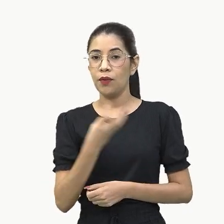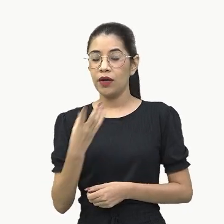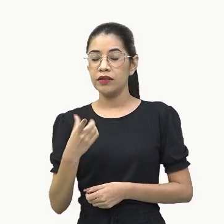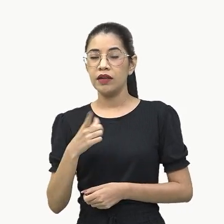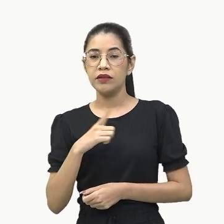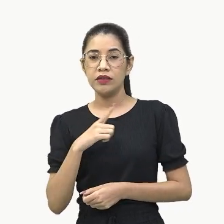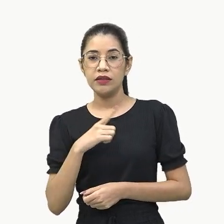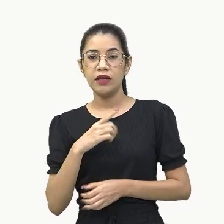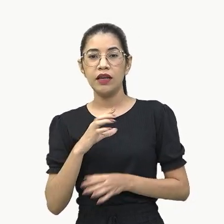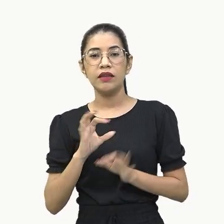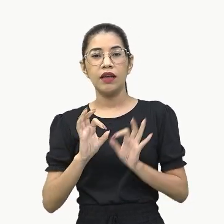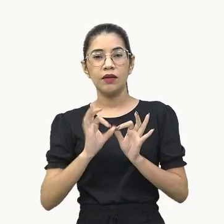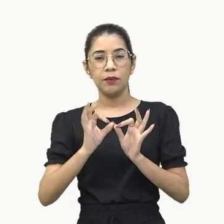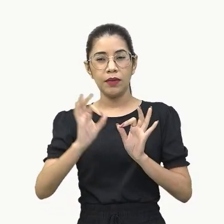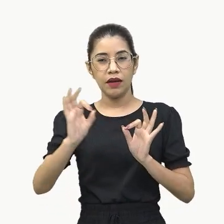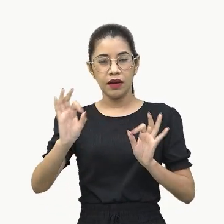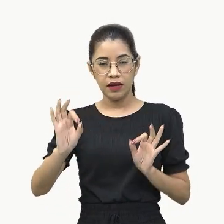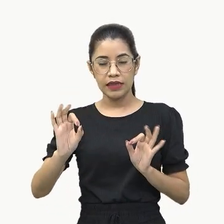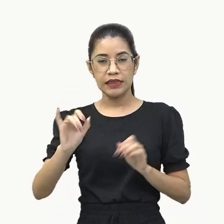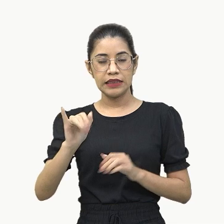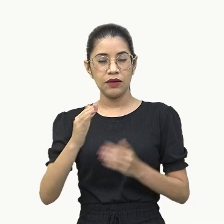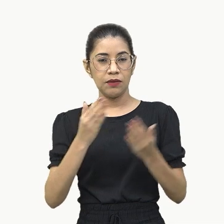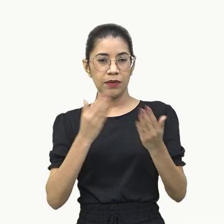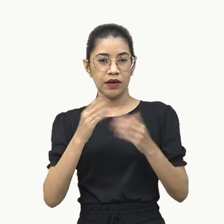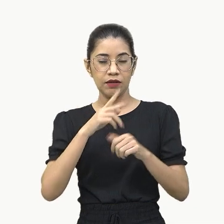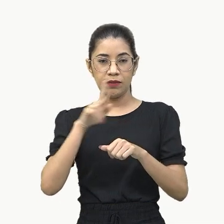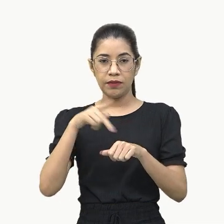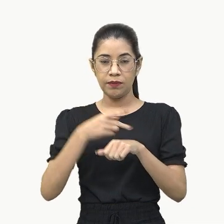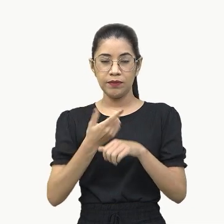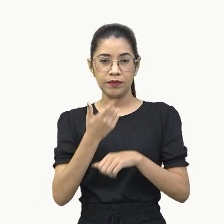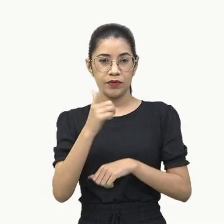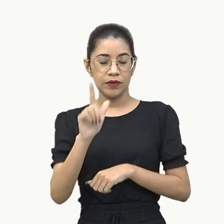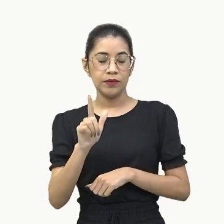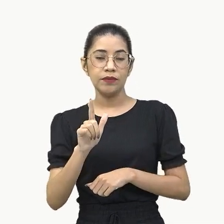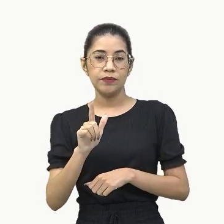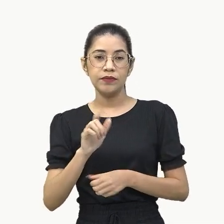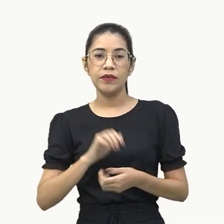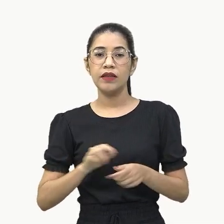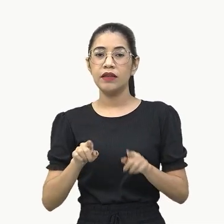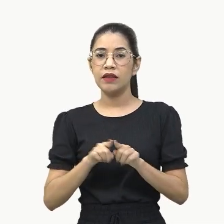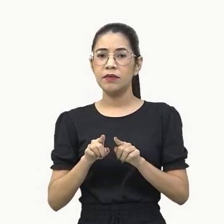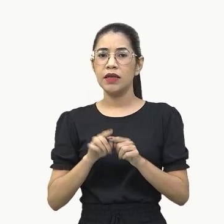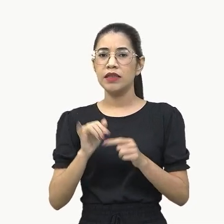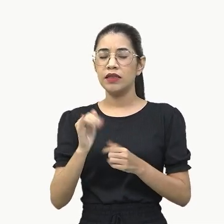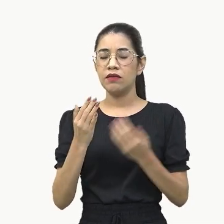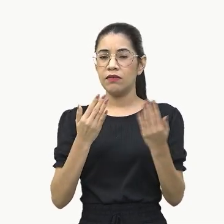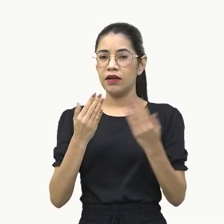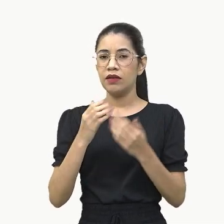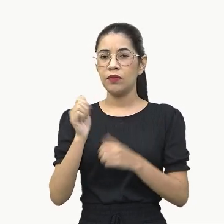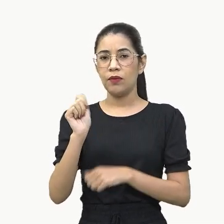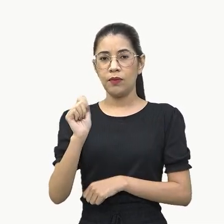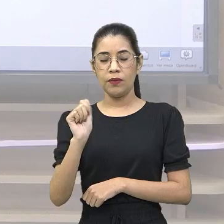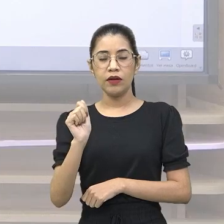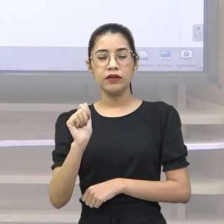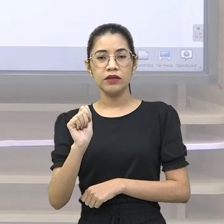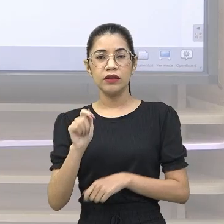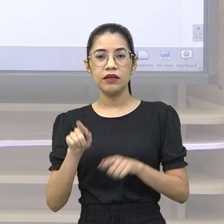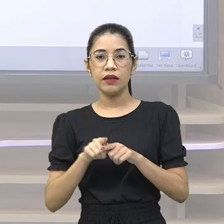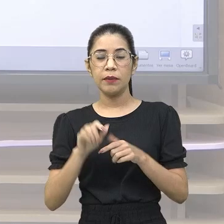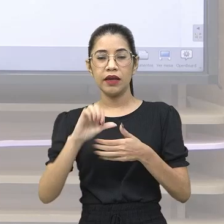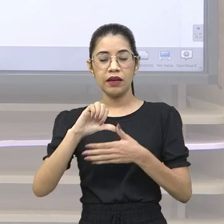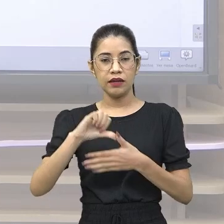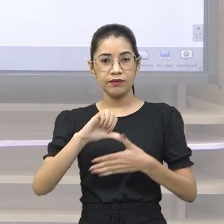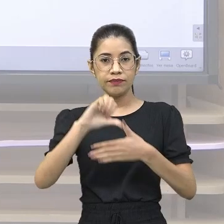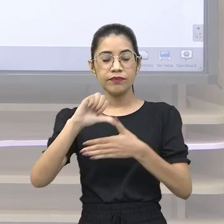Ferroviária né se comparada a outros países inclusive eh a Argentina né o País Aqui também na América do